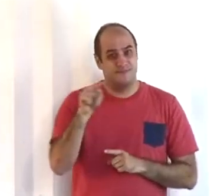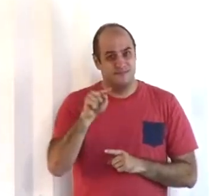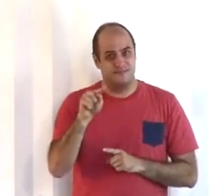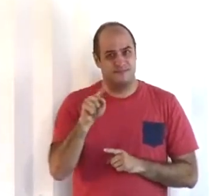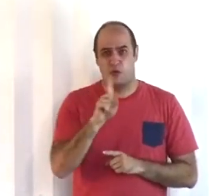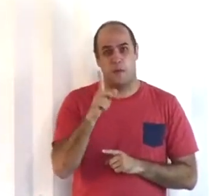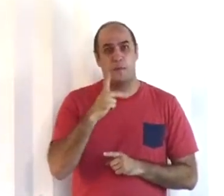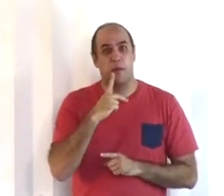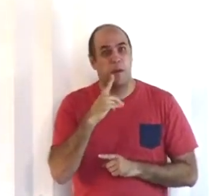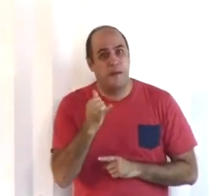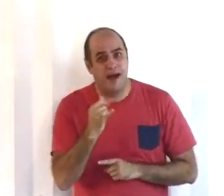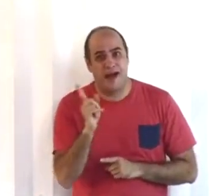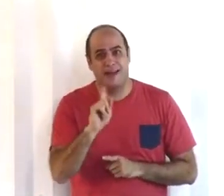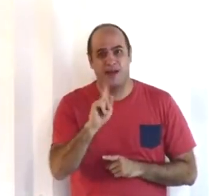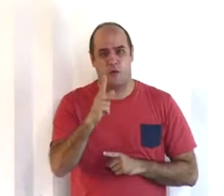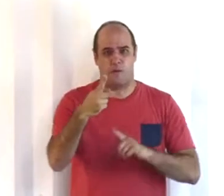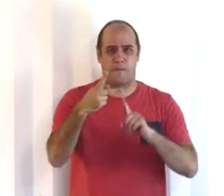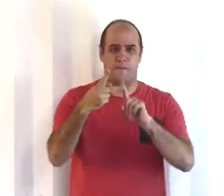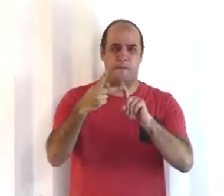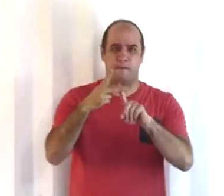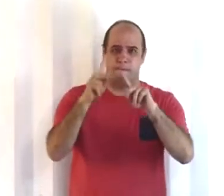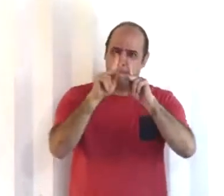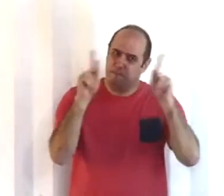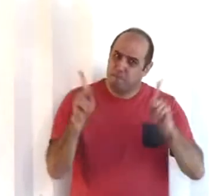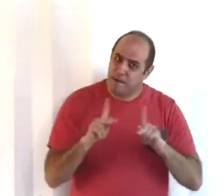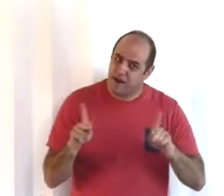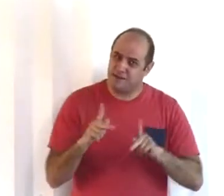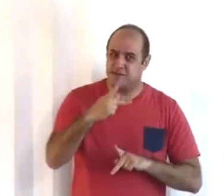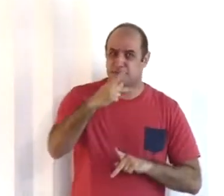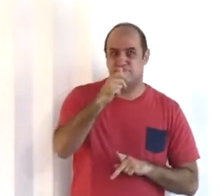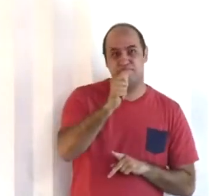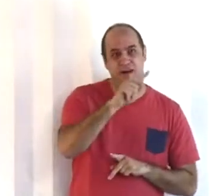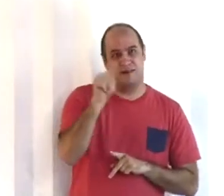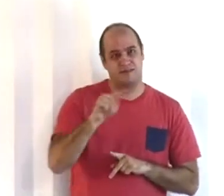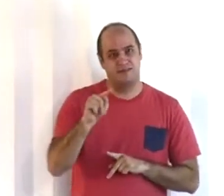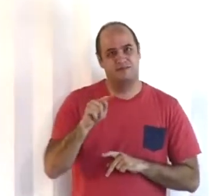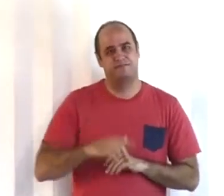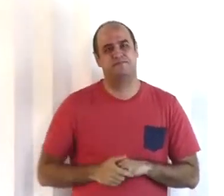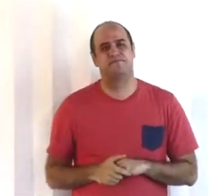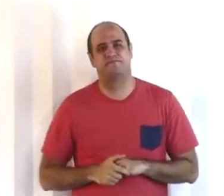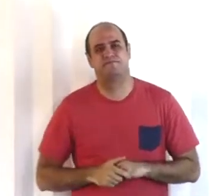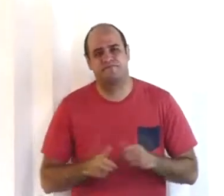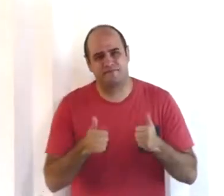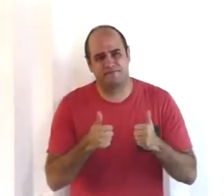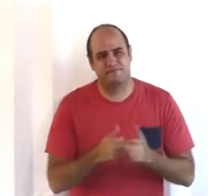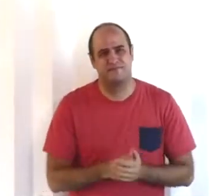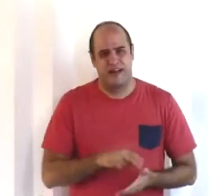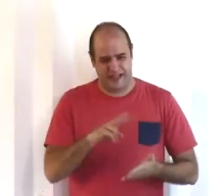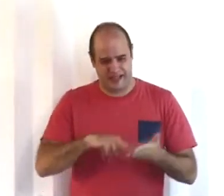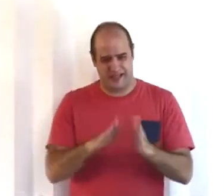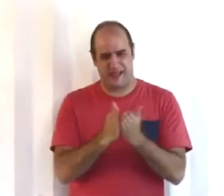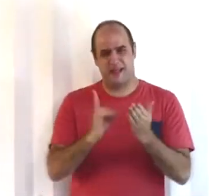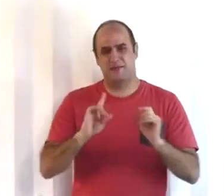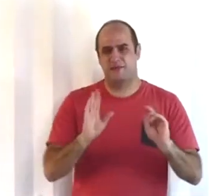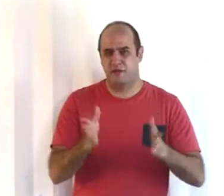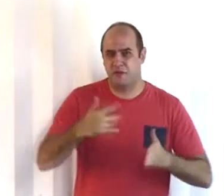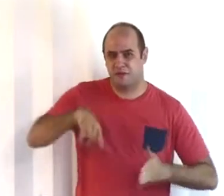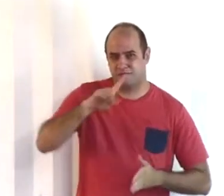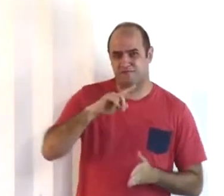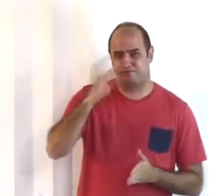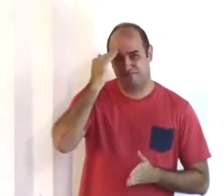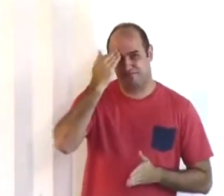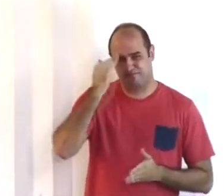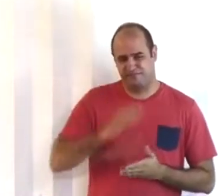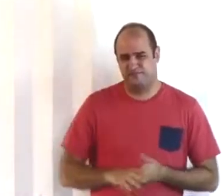Não paz de papai e mamãe. Paz, tá bom? Vamos ler o texto bíblico, nós adultos, para compreendermos.